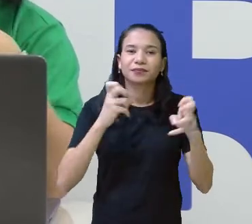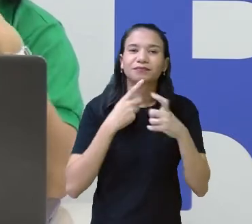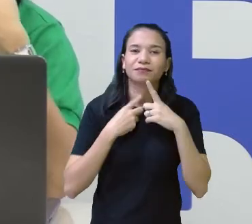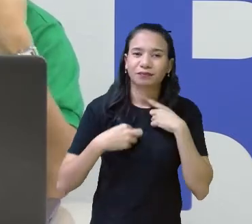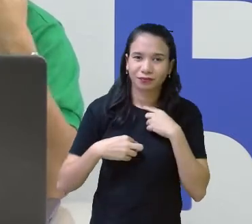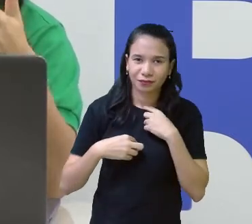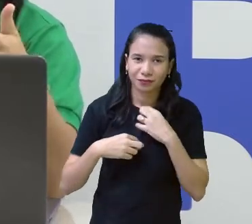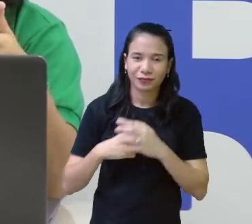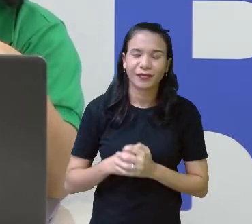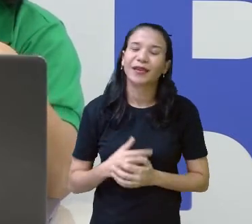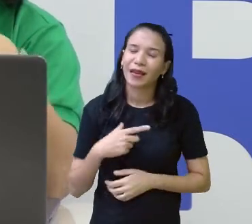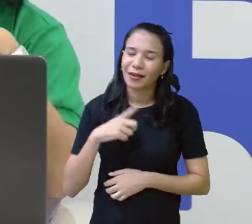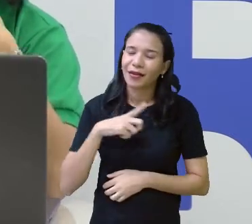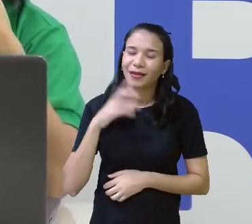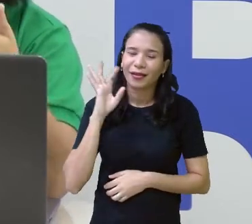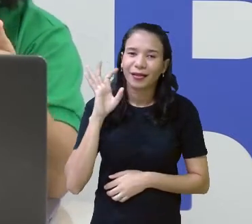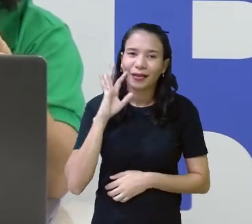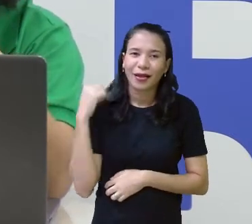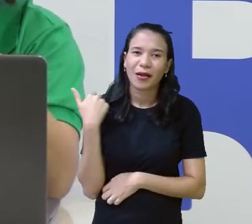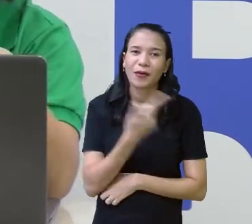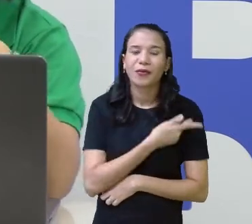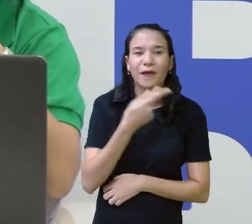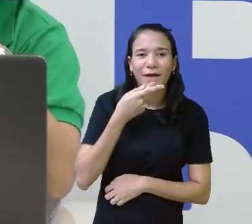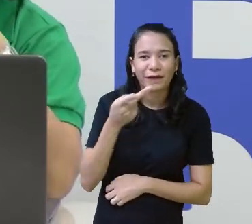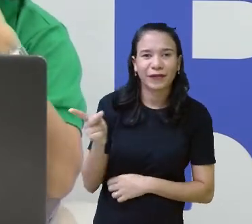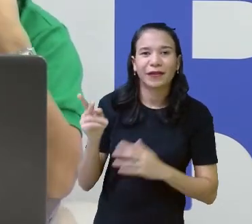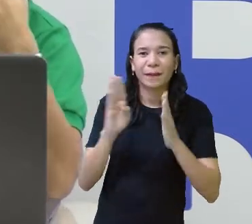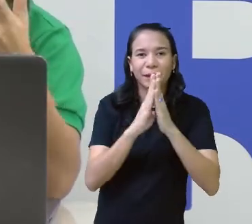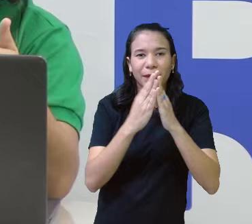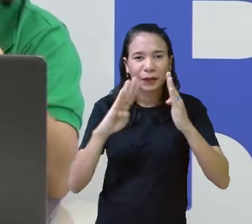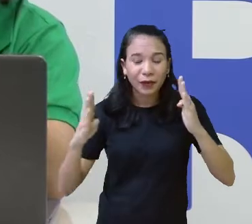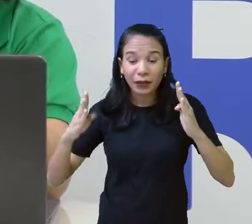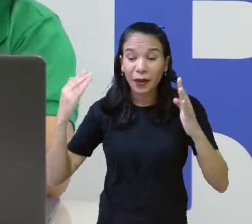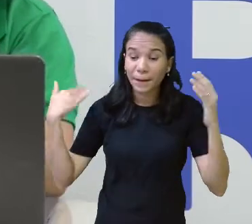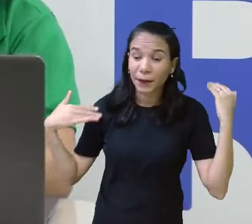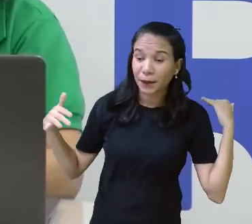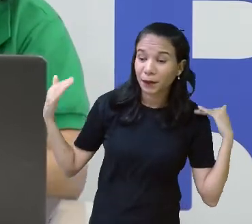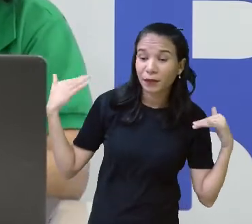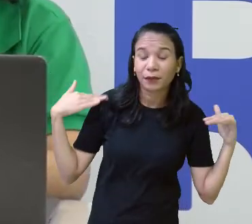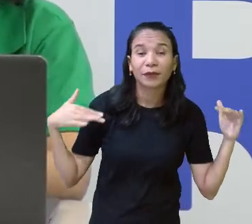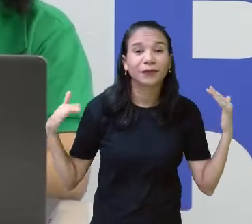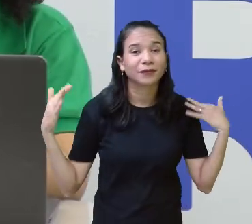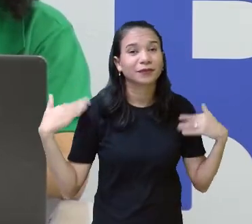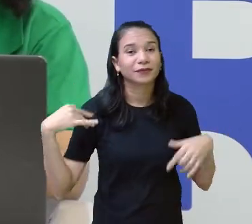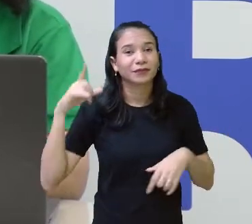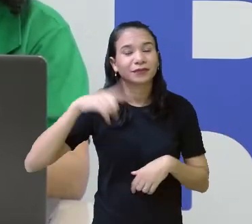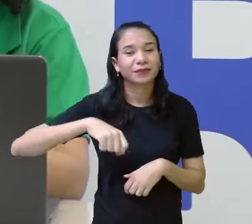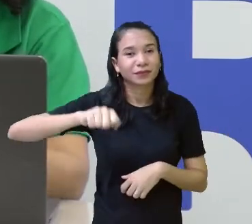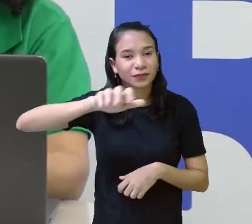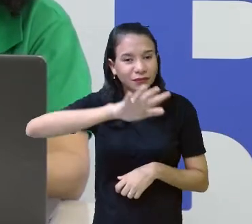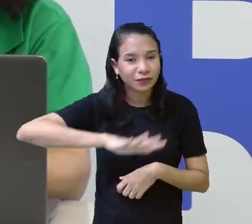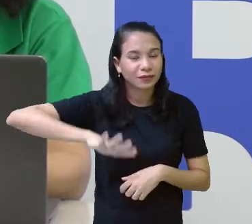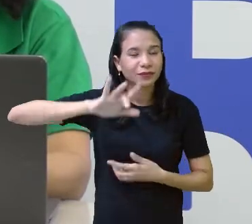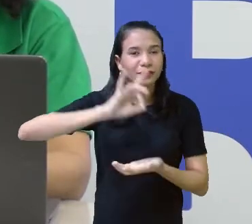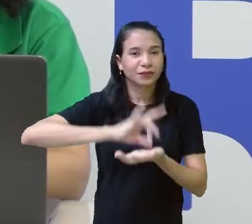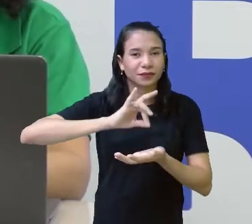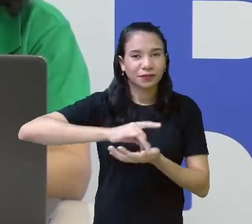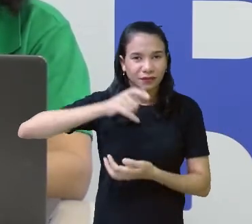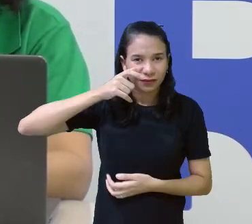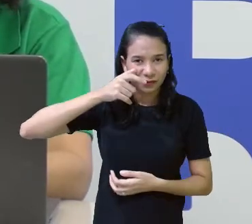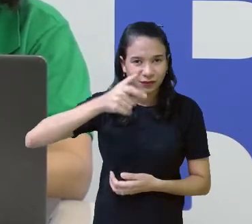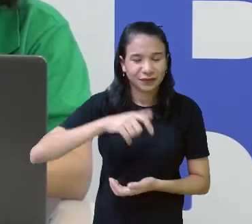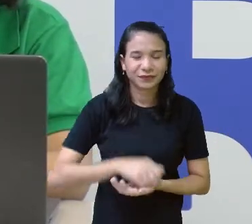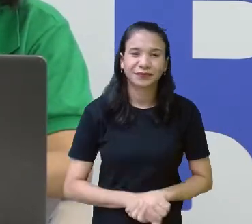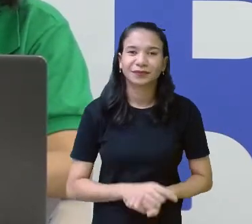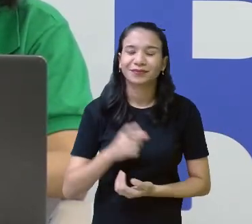pretende, acho que vale a pena a gente dar uma visitada na biblioteca, dar uma passeada, que é um ambiente muito interessante, né?